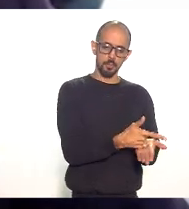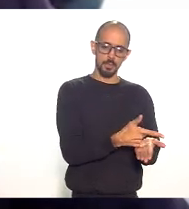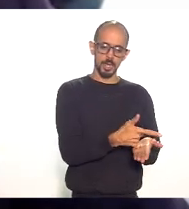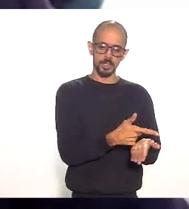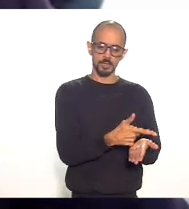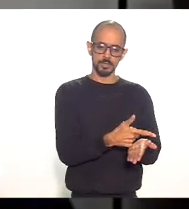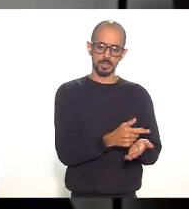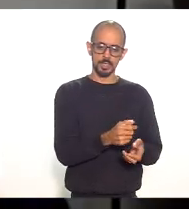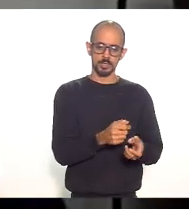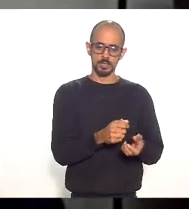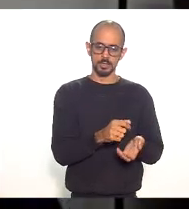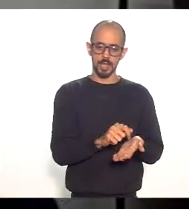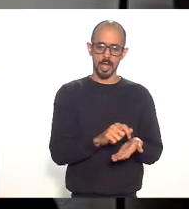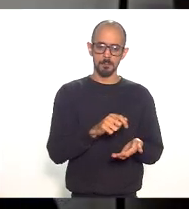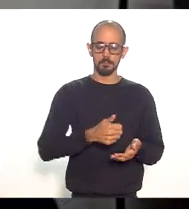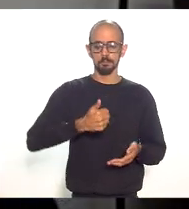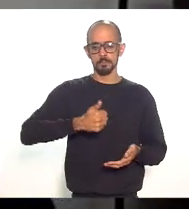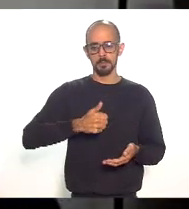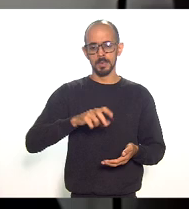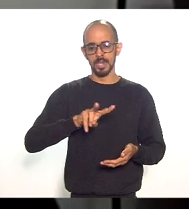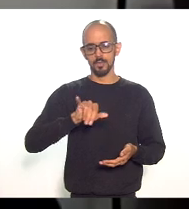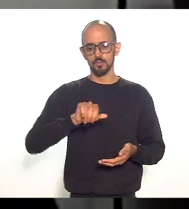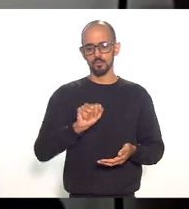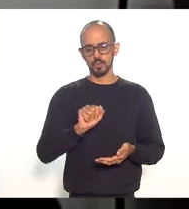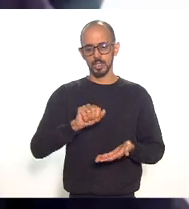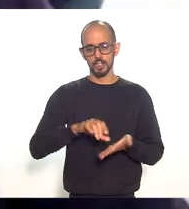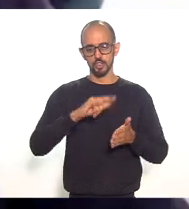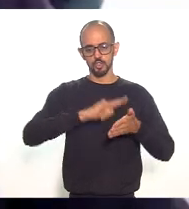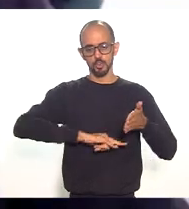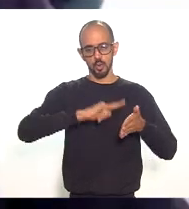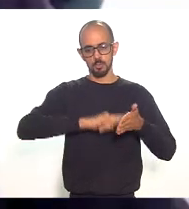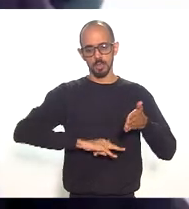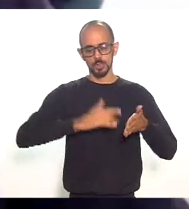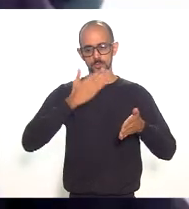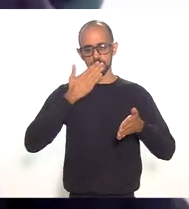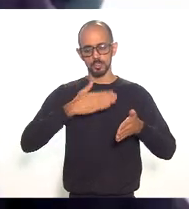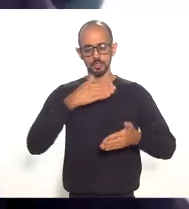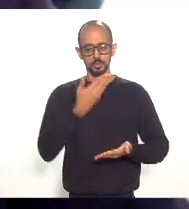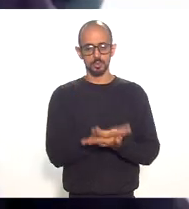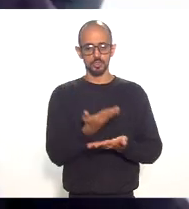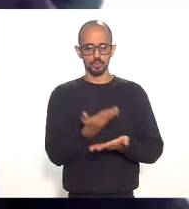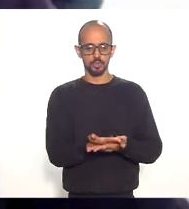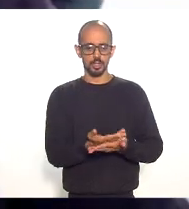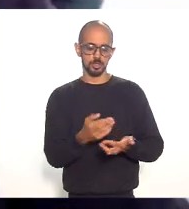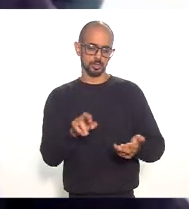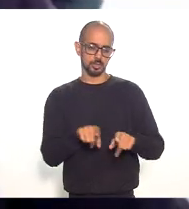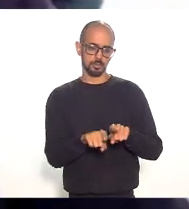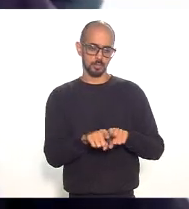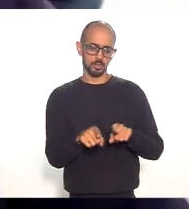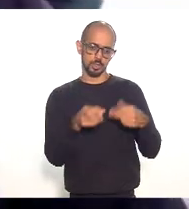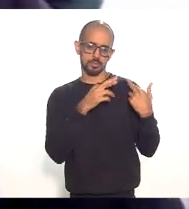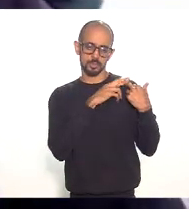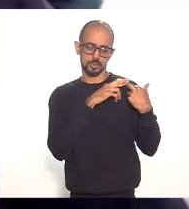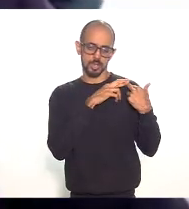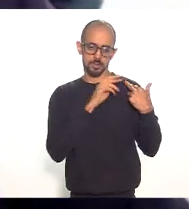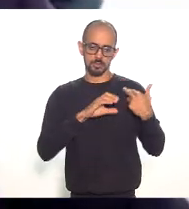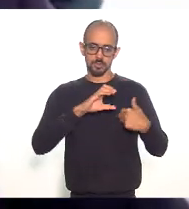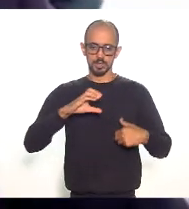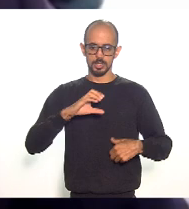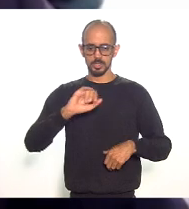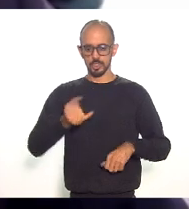para emissão de primeira via de documentos requeridos pelos estudantes e seus responsáveis. Parecer da Comissão de Constituição e Justiça